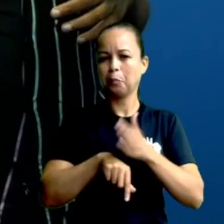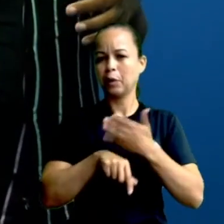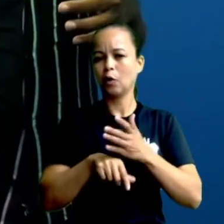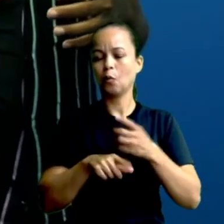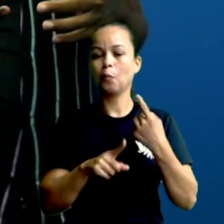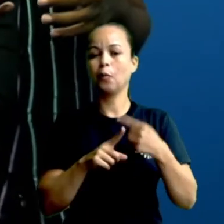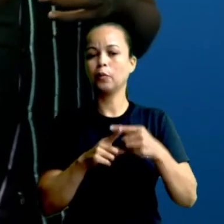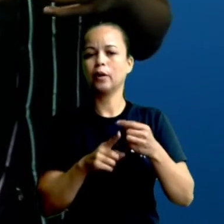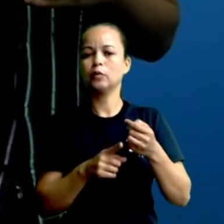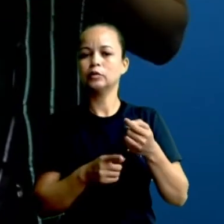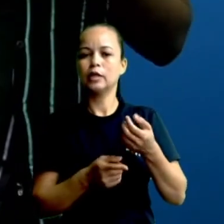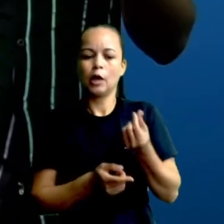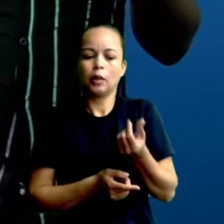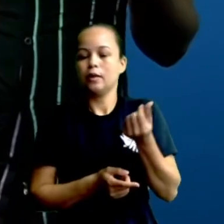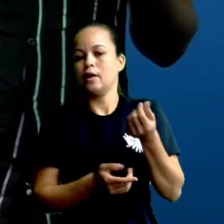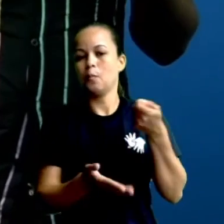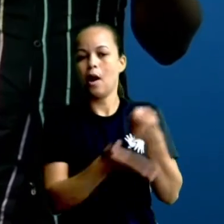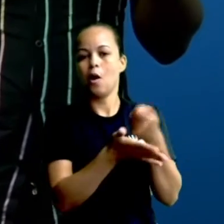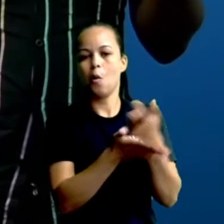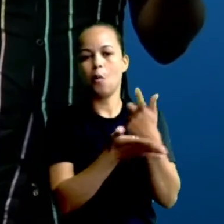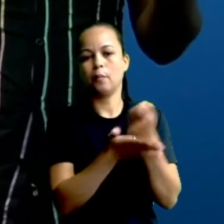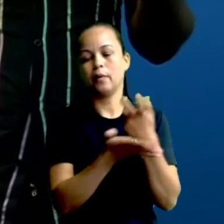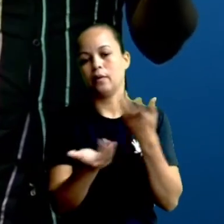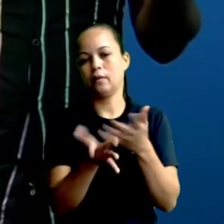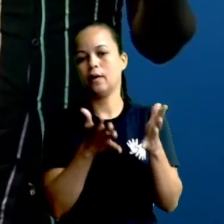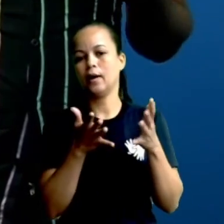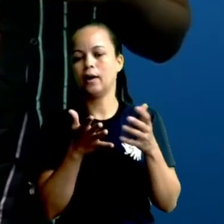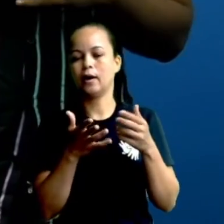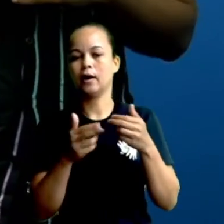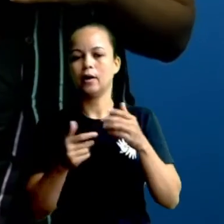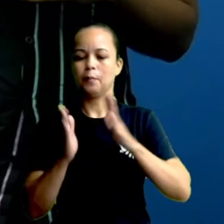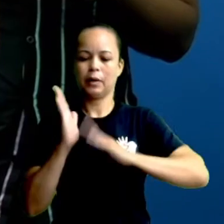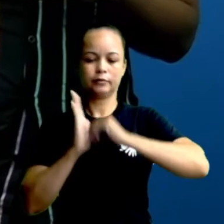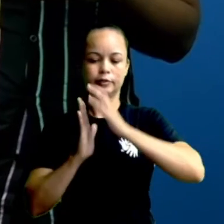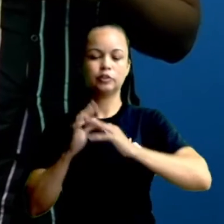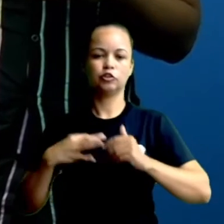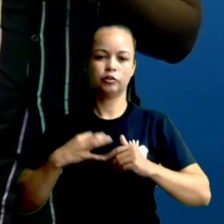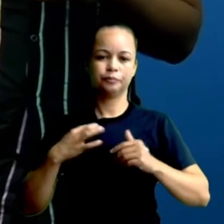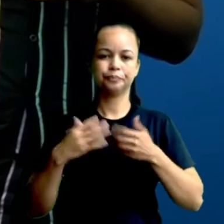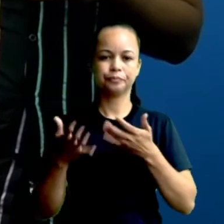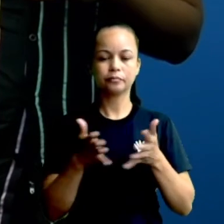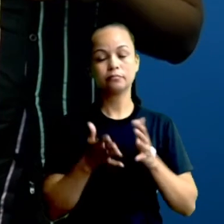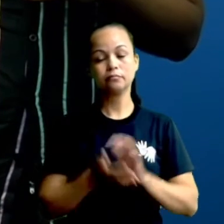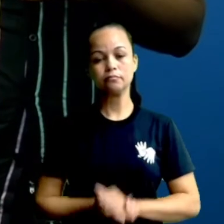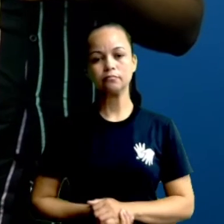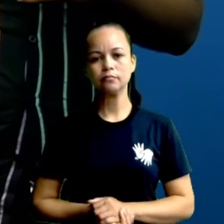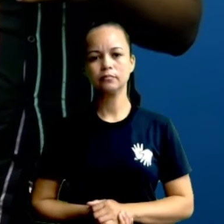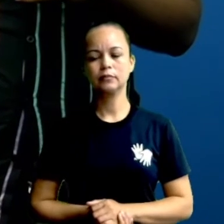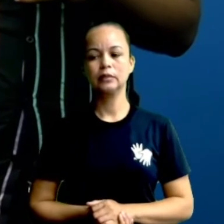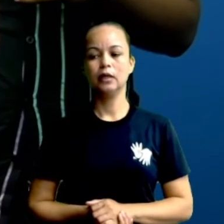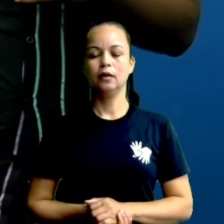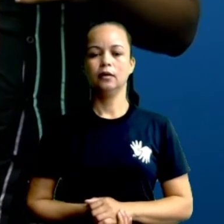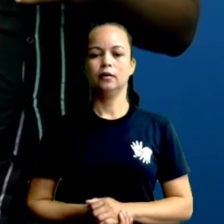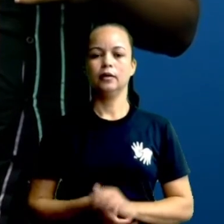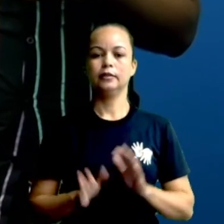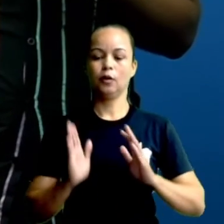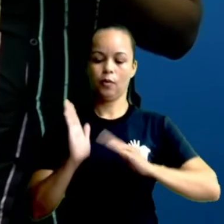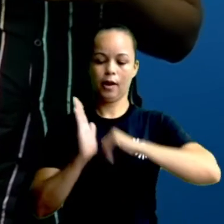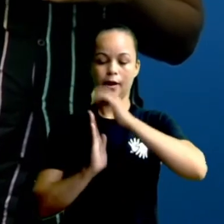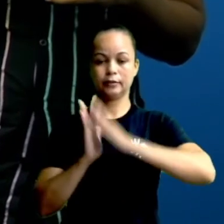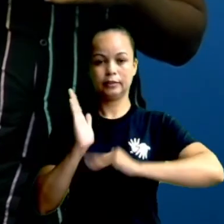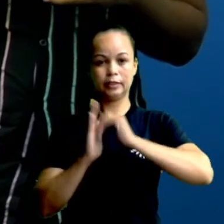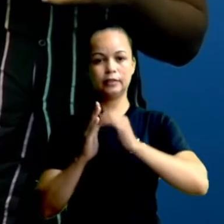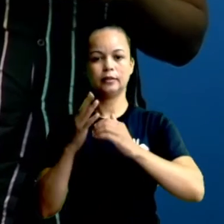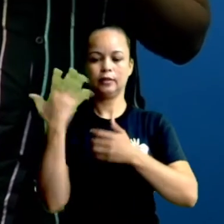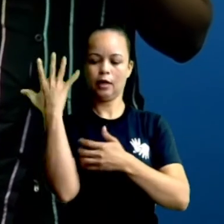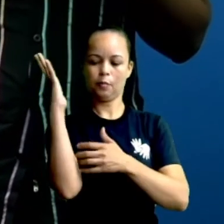condições de comprar roupas melhores, né, com tingimento, coisa e tal. Então, a tinta que era produzida a